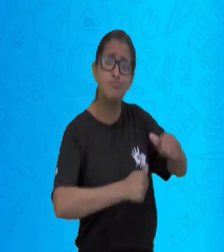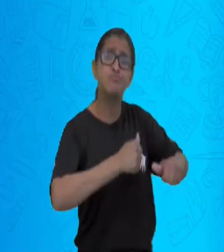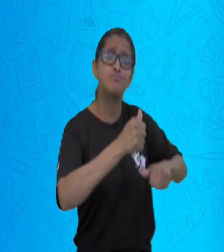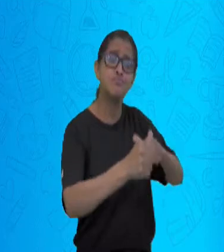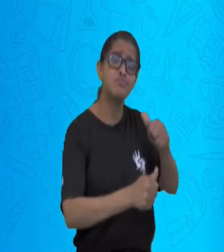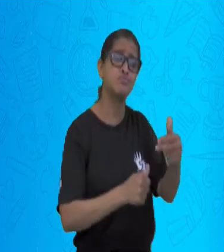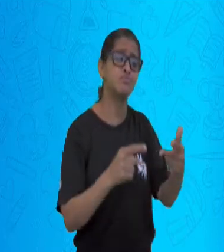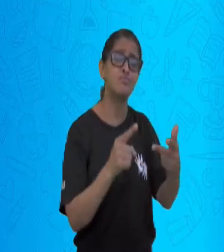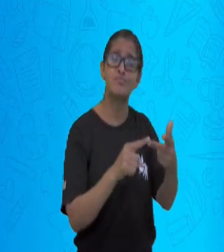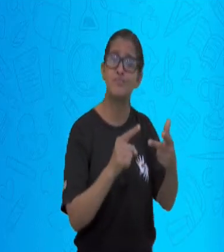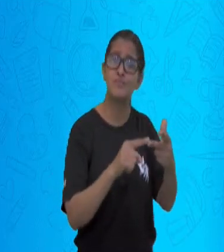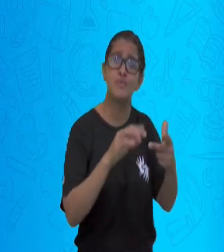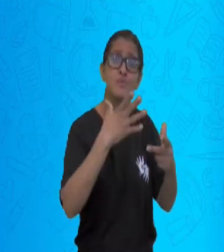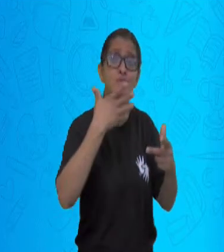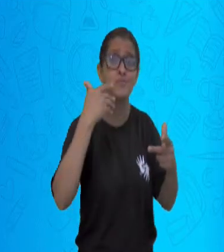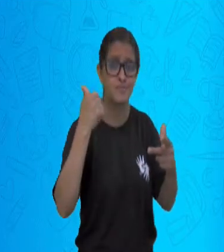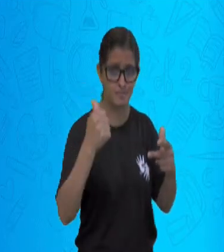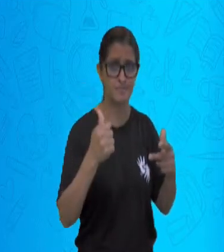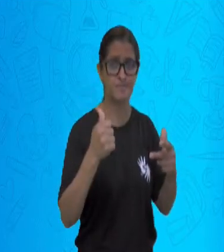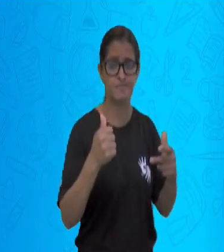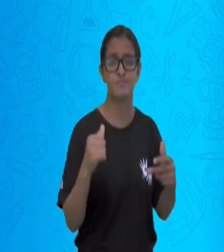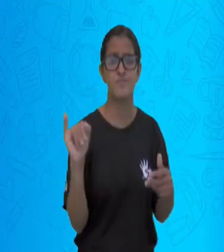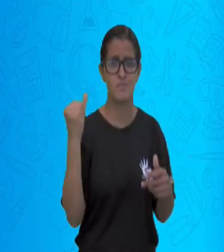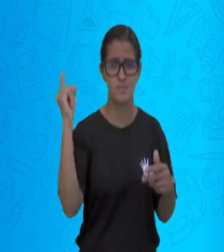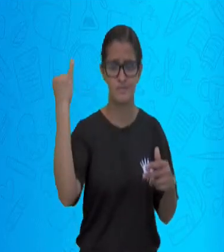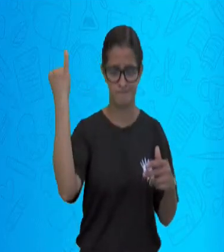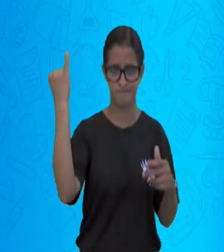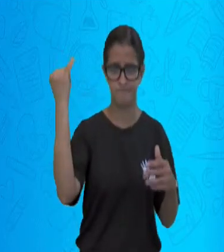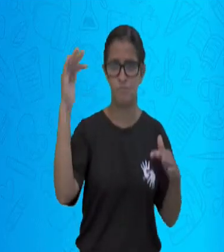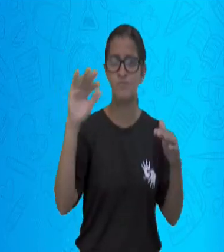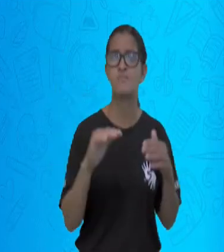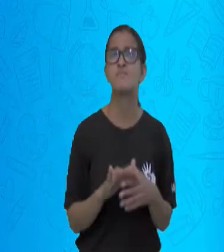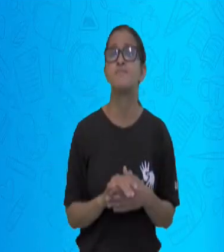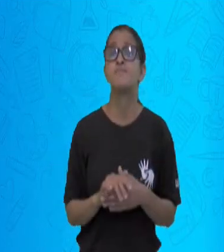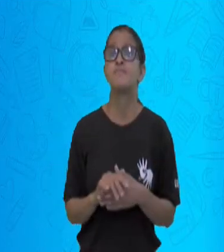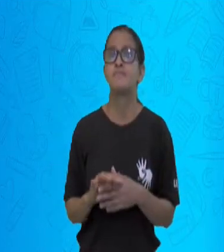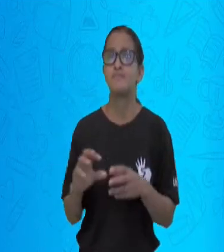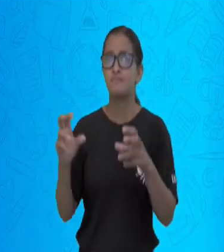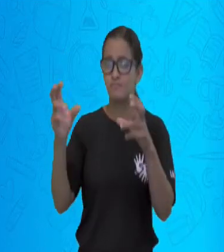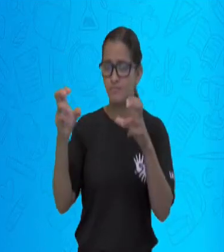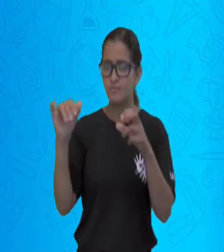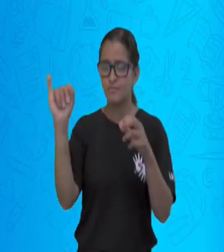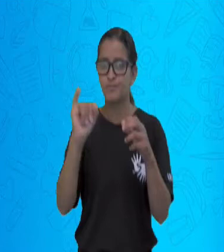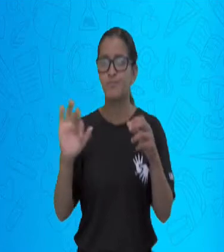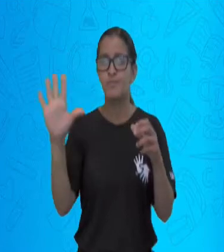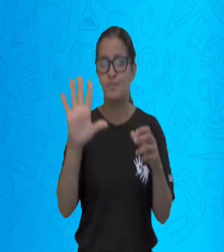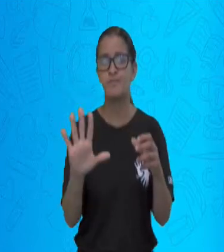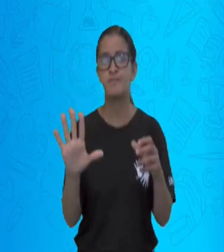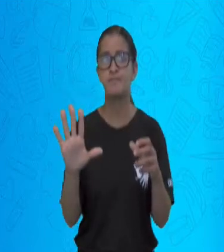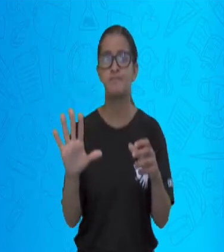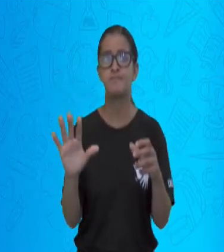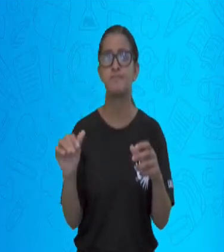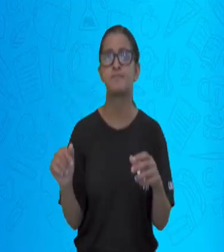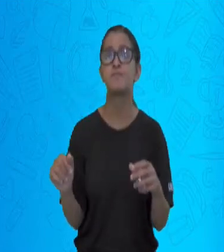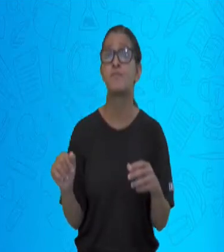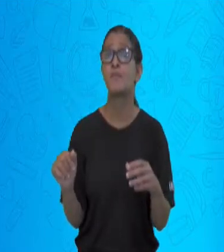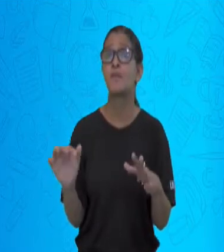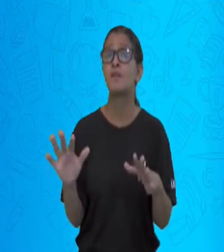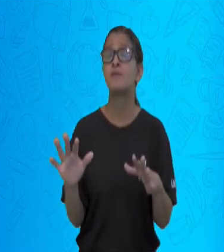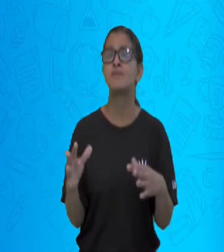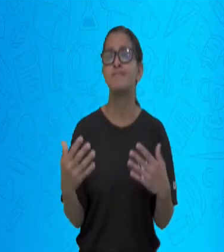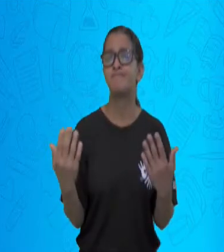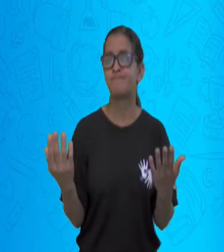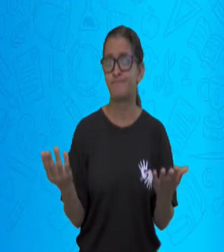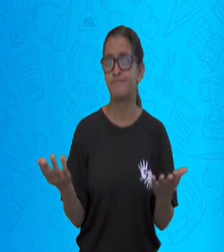vão acarretar algumas consequências, como nós vamos ver. Então, eu fiz um quadro aqui, que nas mudanças permanentes do espaço